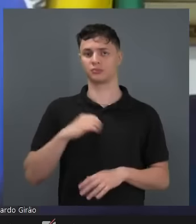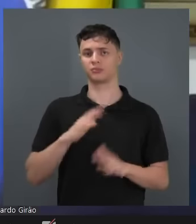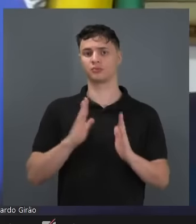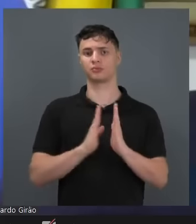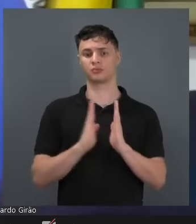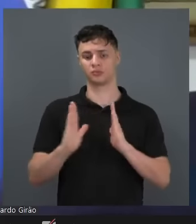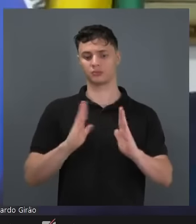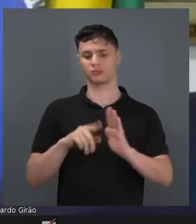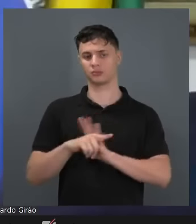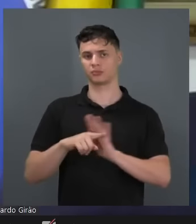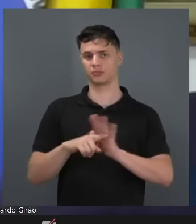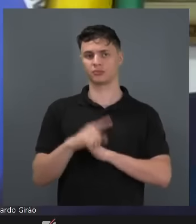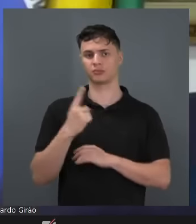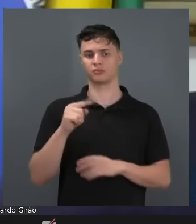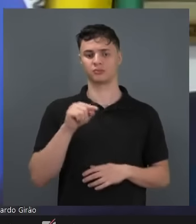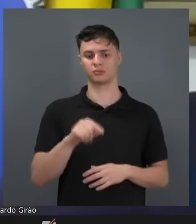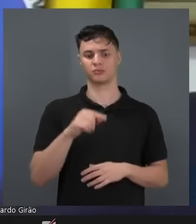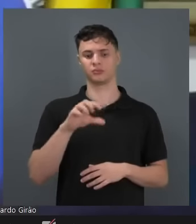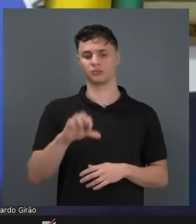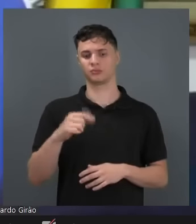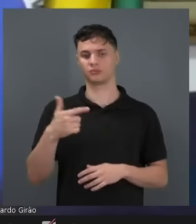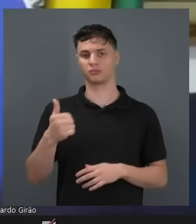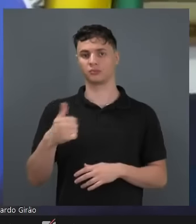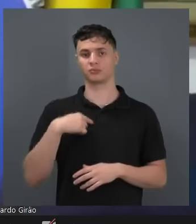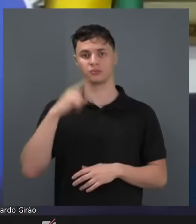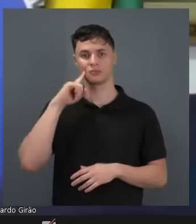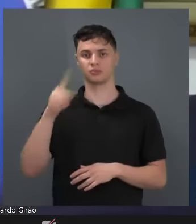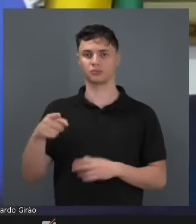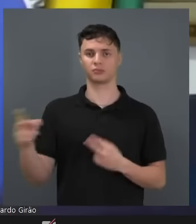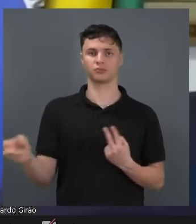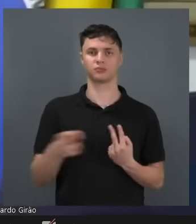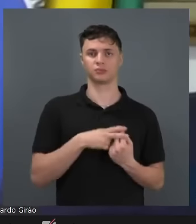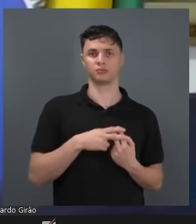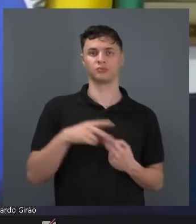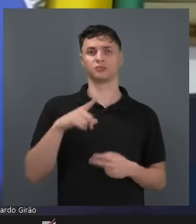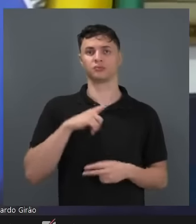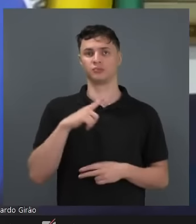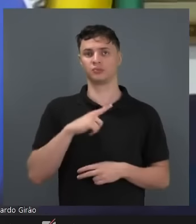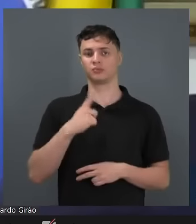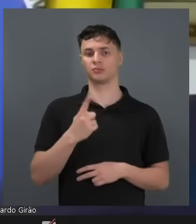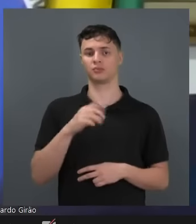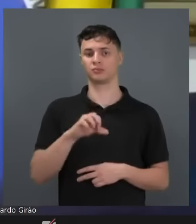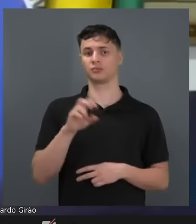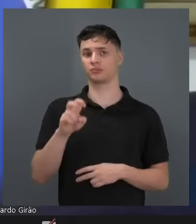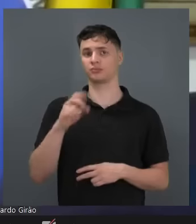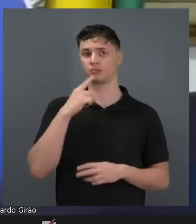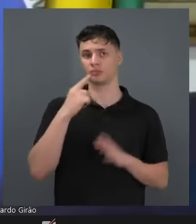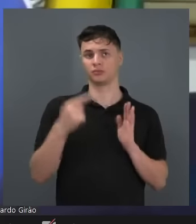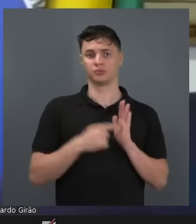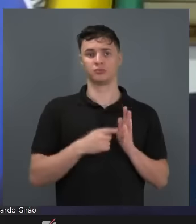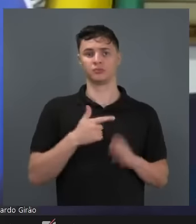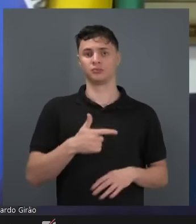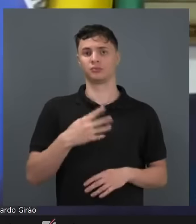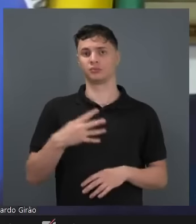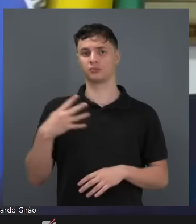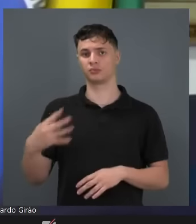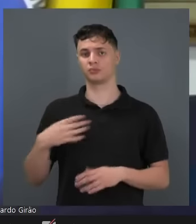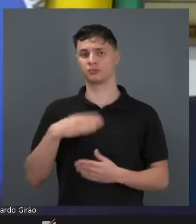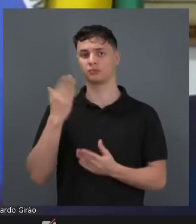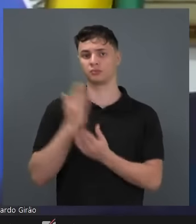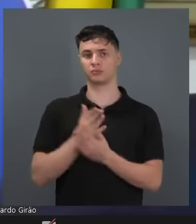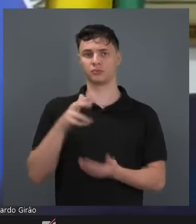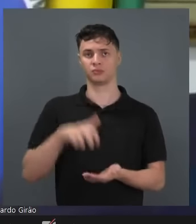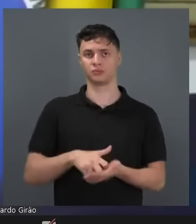fases, 1.921 mandatos de busca e apreensão, 195 denúncias, 244 ações